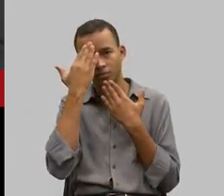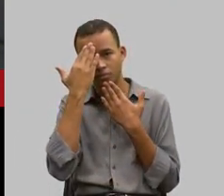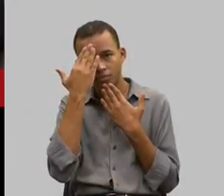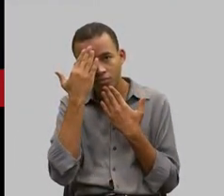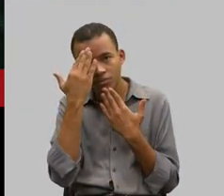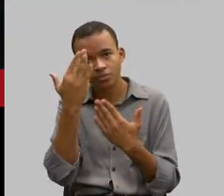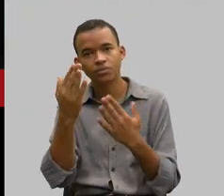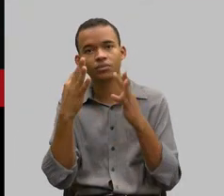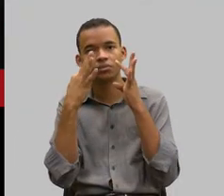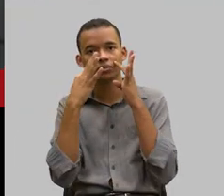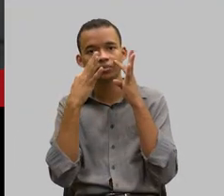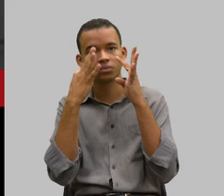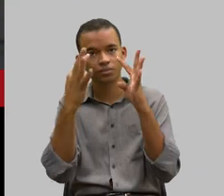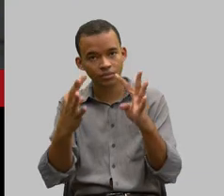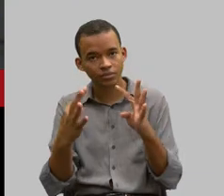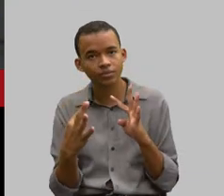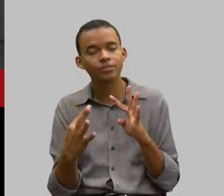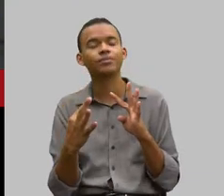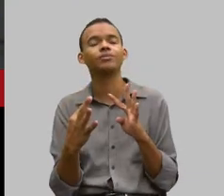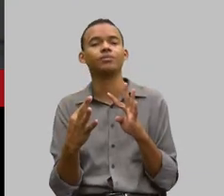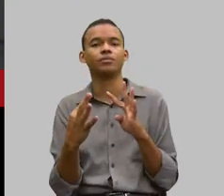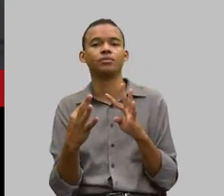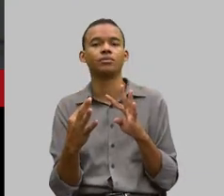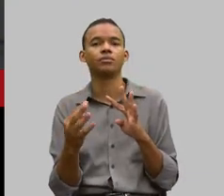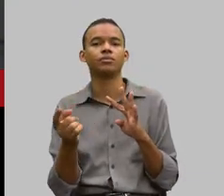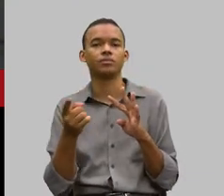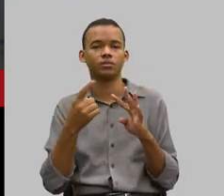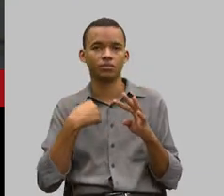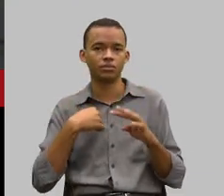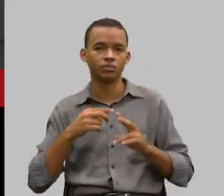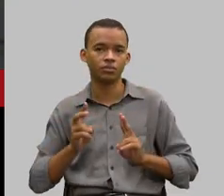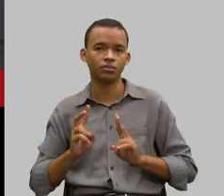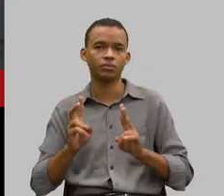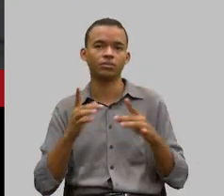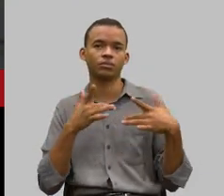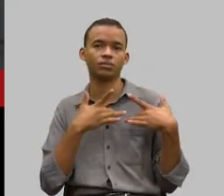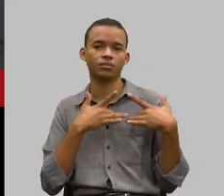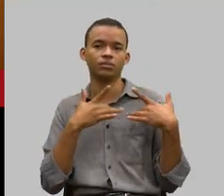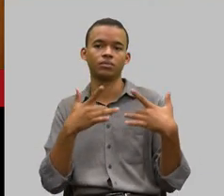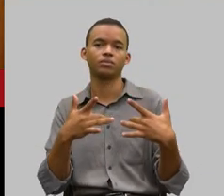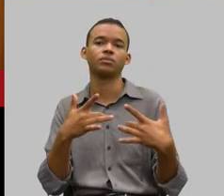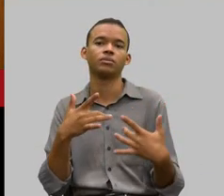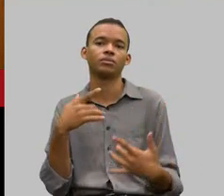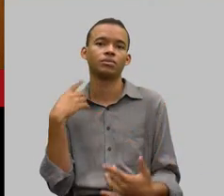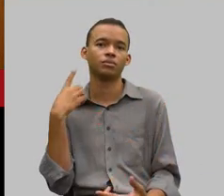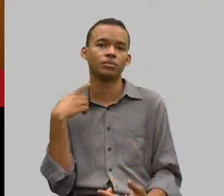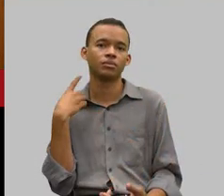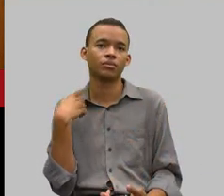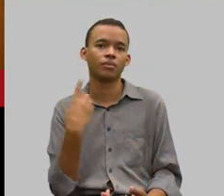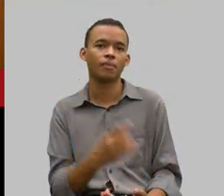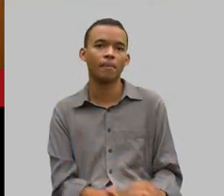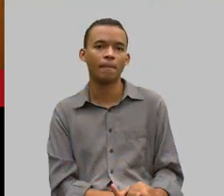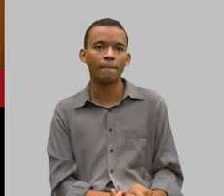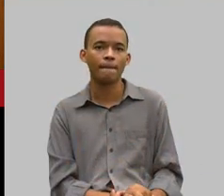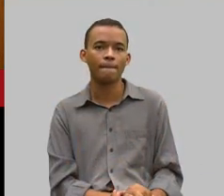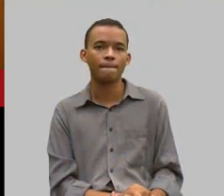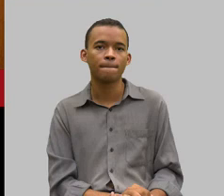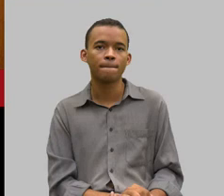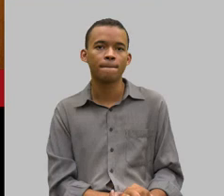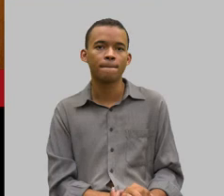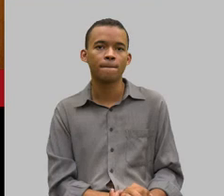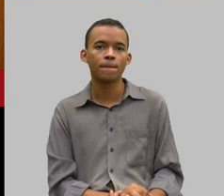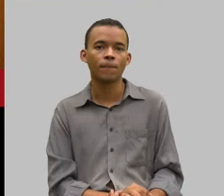atenção estamos sigo à disposição dos senhores e senhoras deputados Muito obrigado